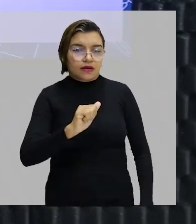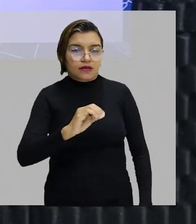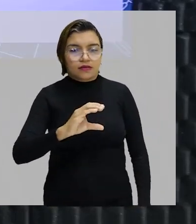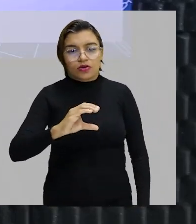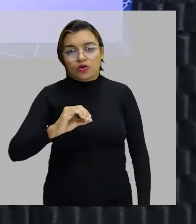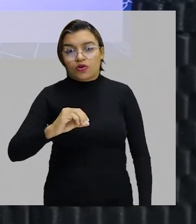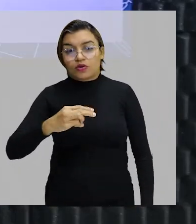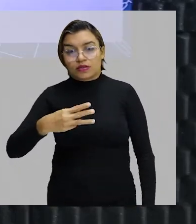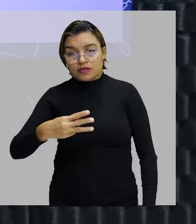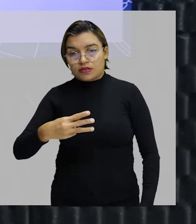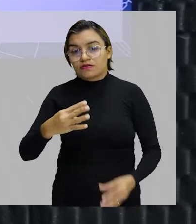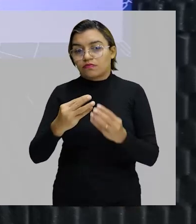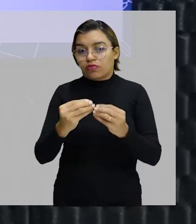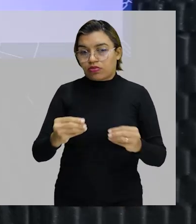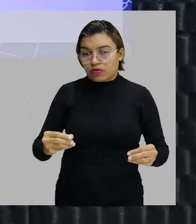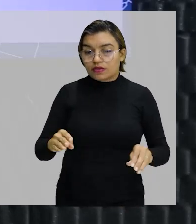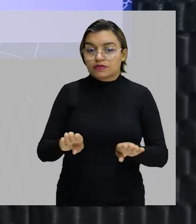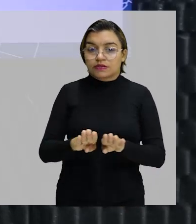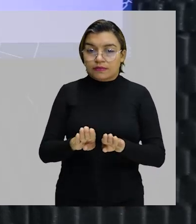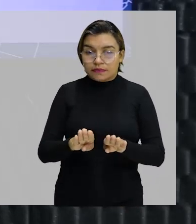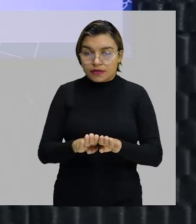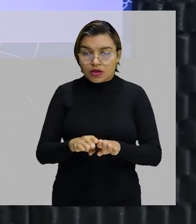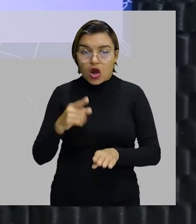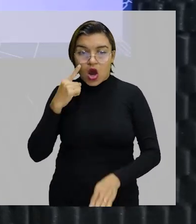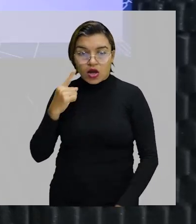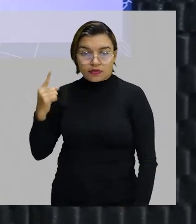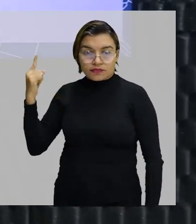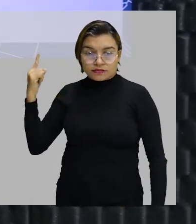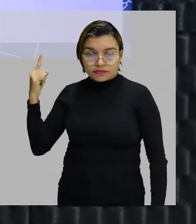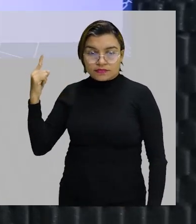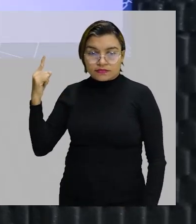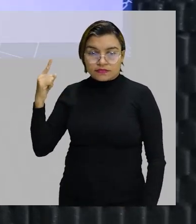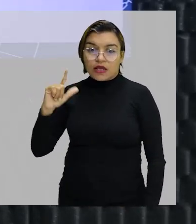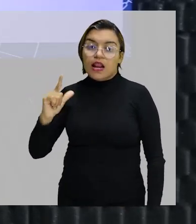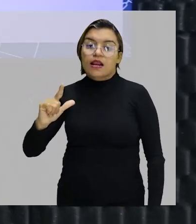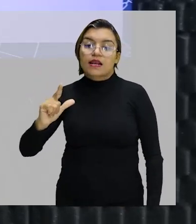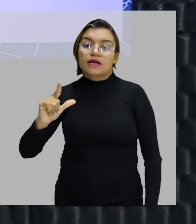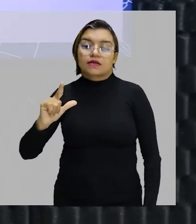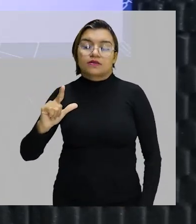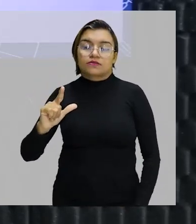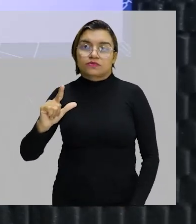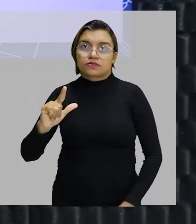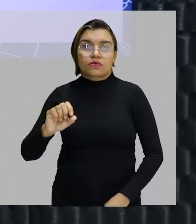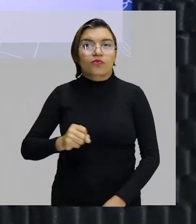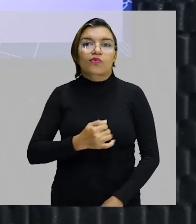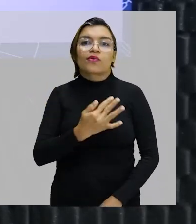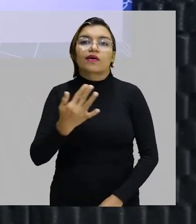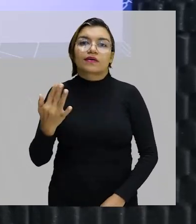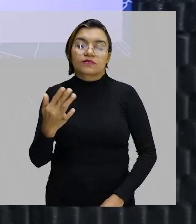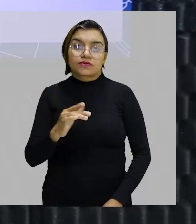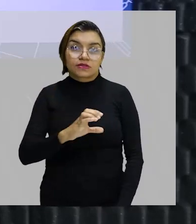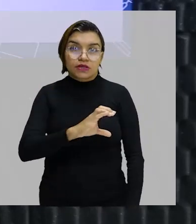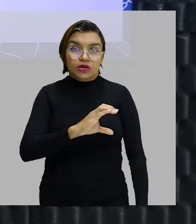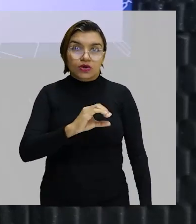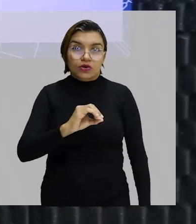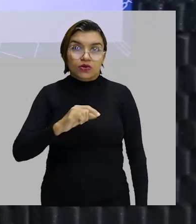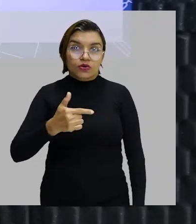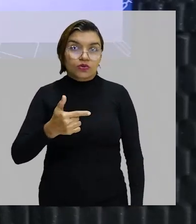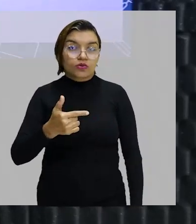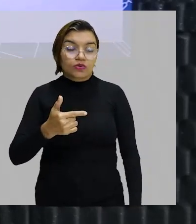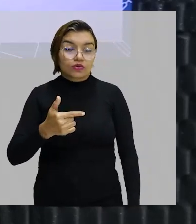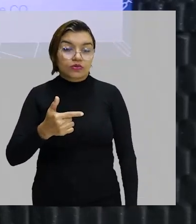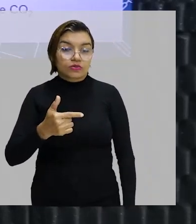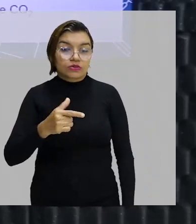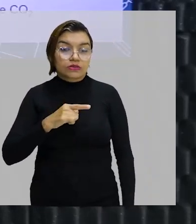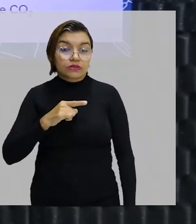mais o gás carbônico. O valor em litros encontrado foi, então, quantos litros do CO2 vai